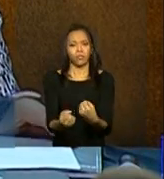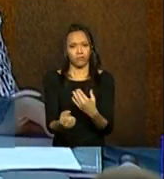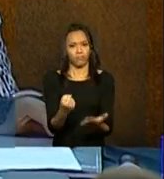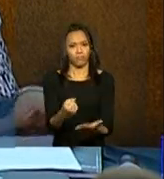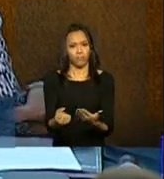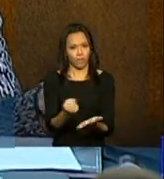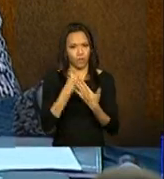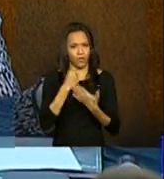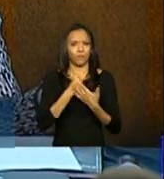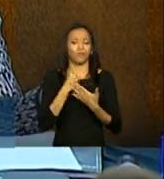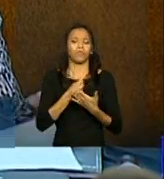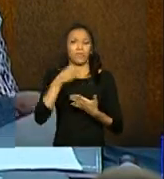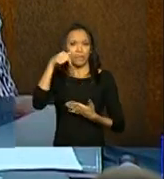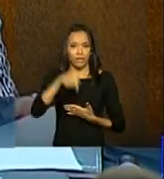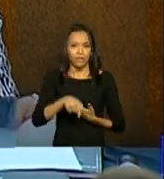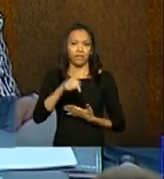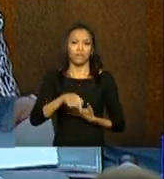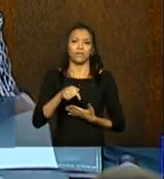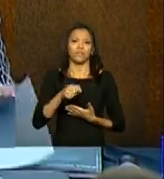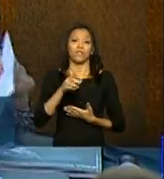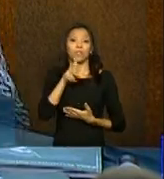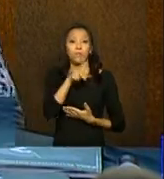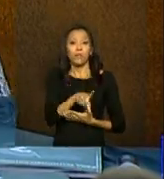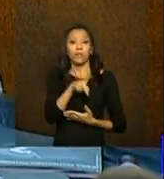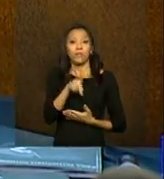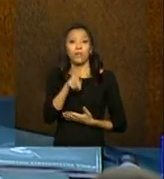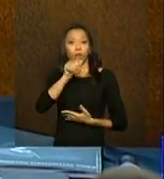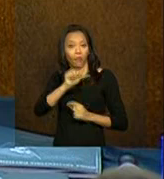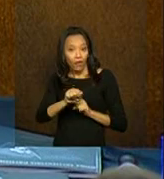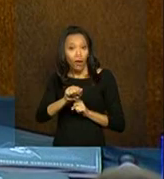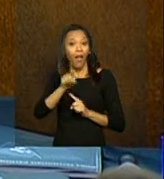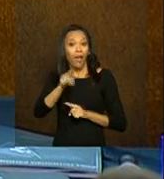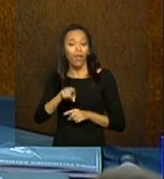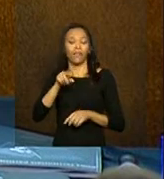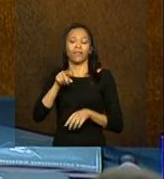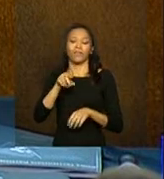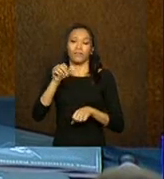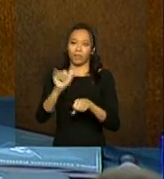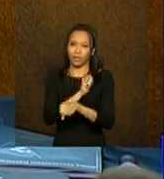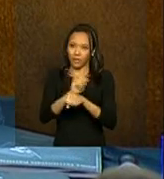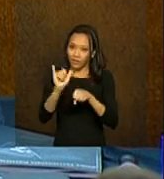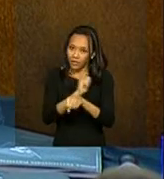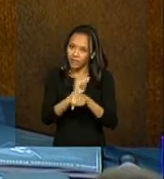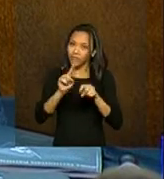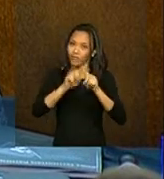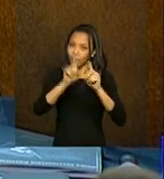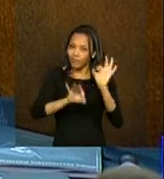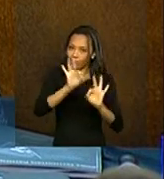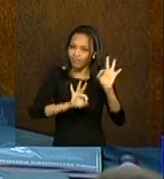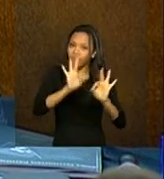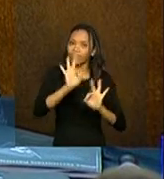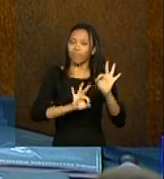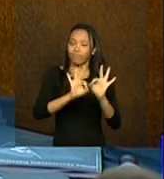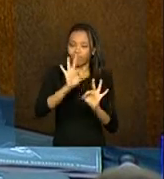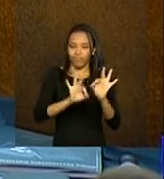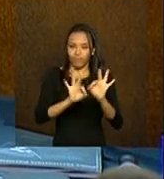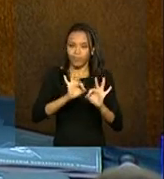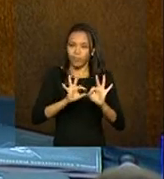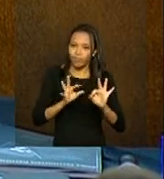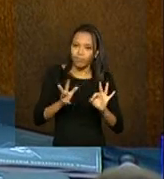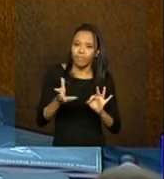processo de melhor, de tornar o PPA um instrumento de de planejamento eh